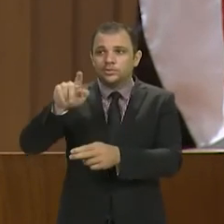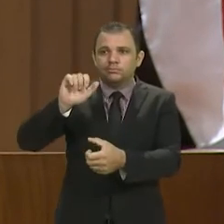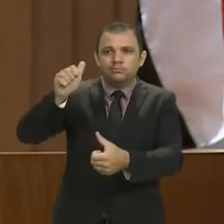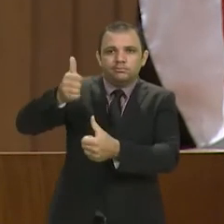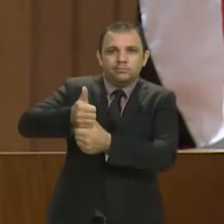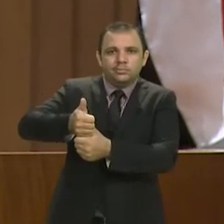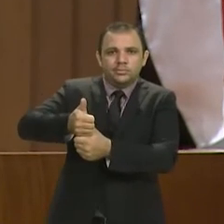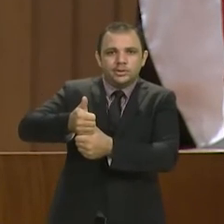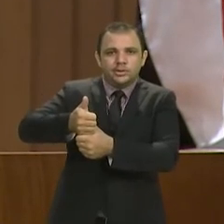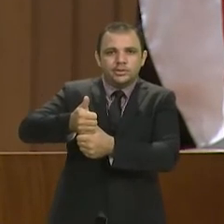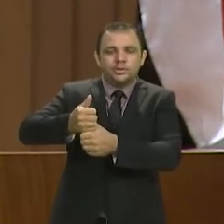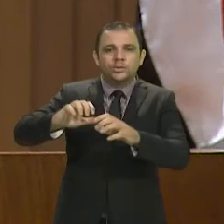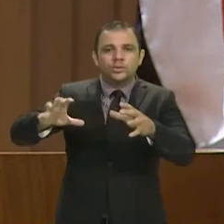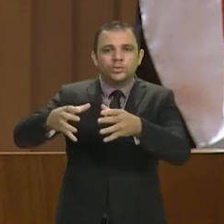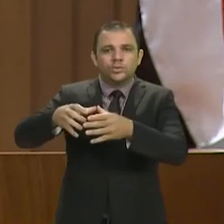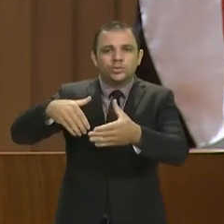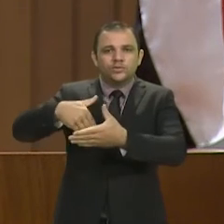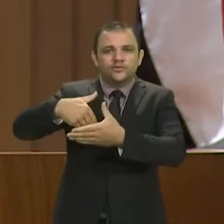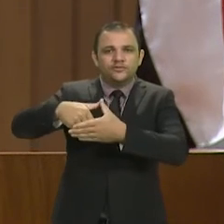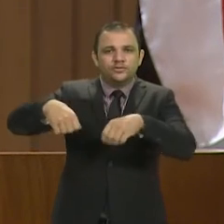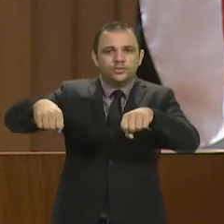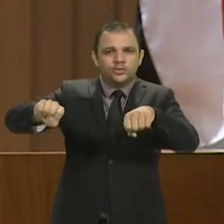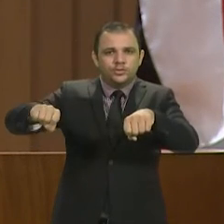ele iria renascer o moto,